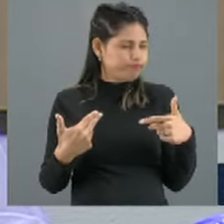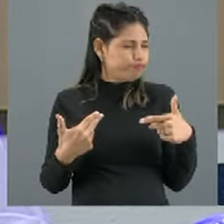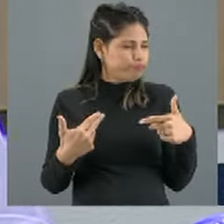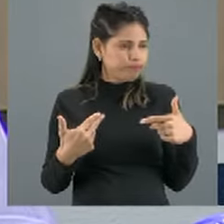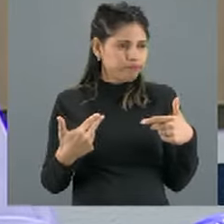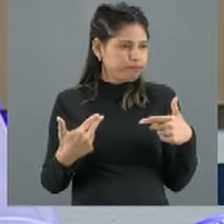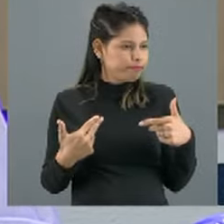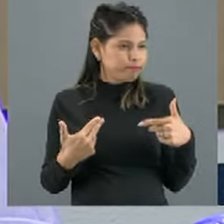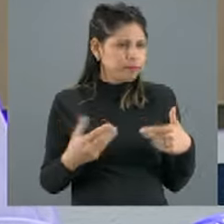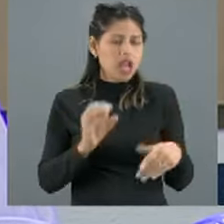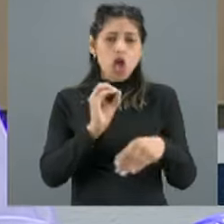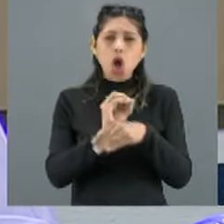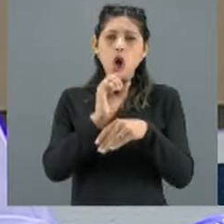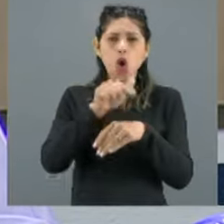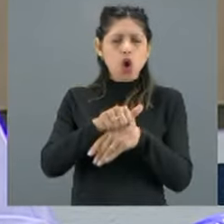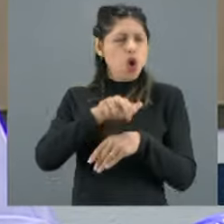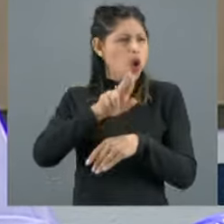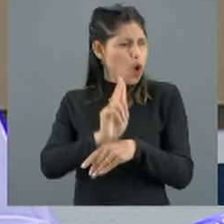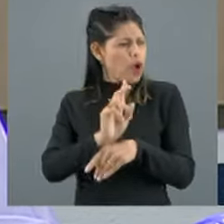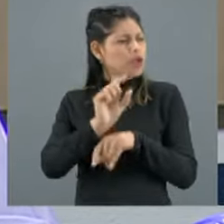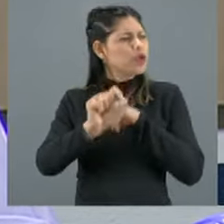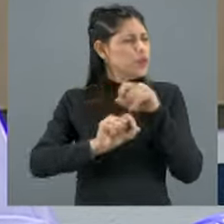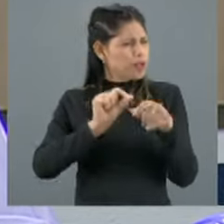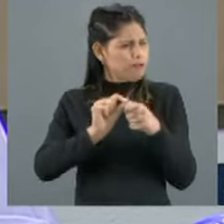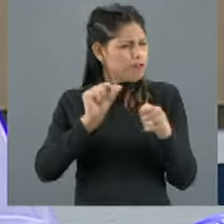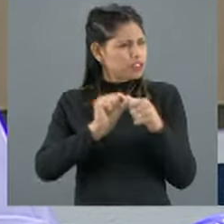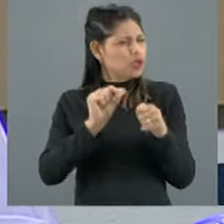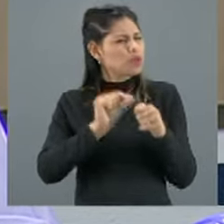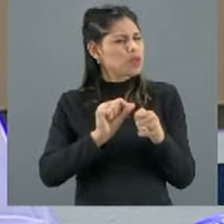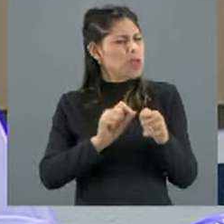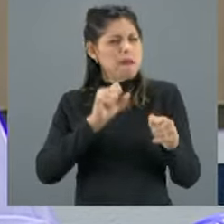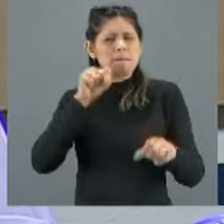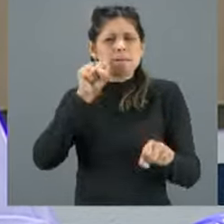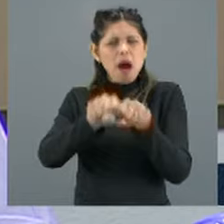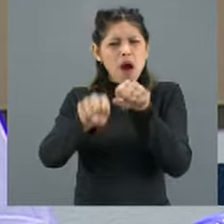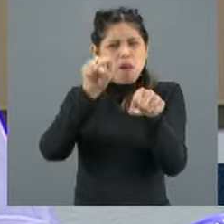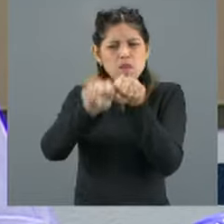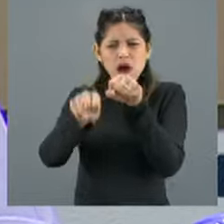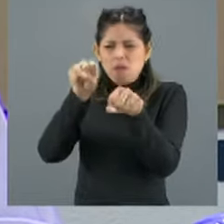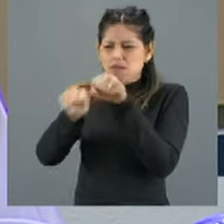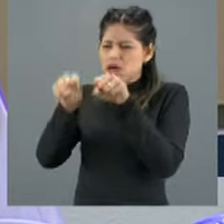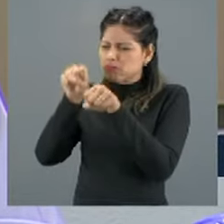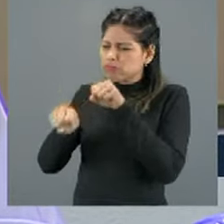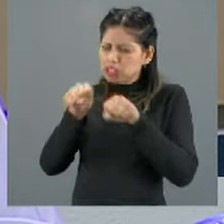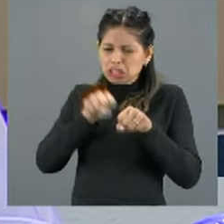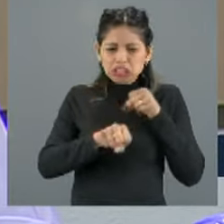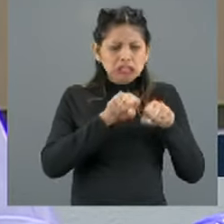As ONGs estão matando os indígenas dentro do estado do Brasil.